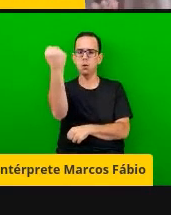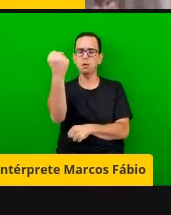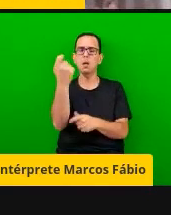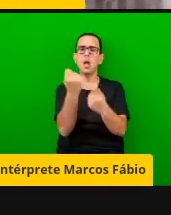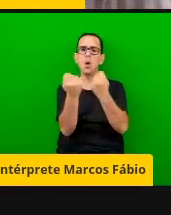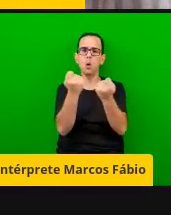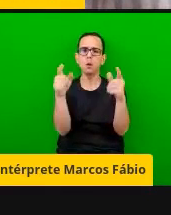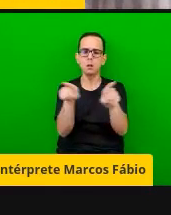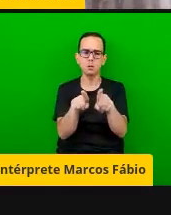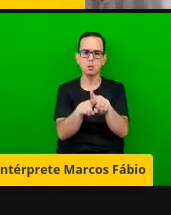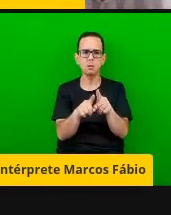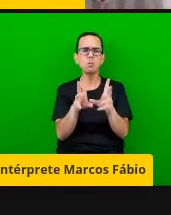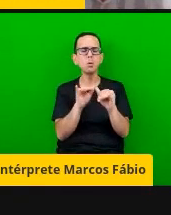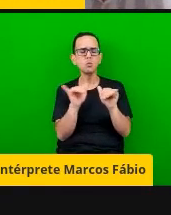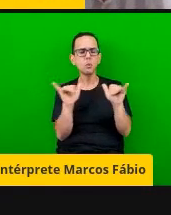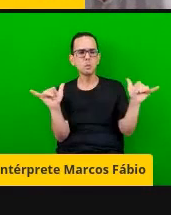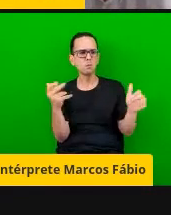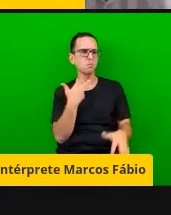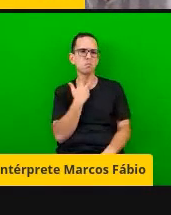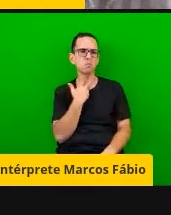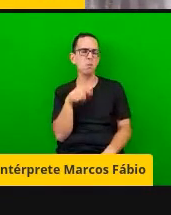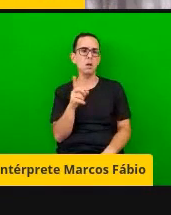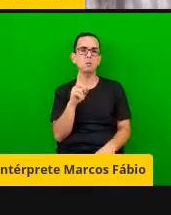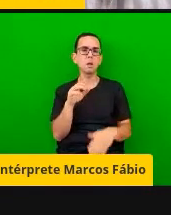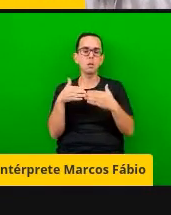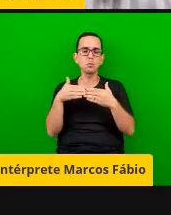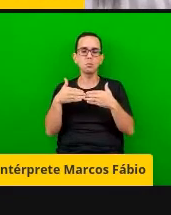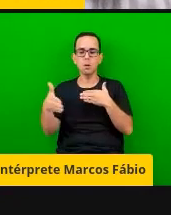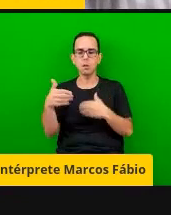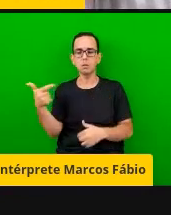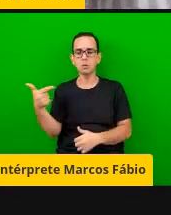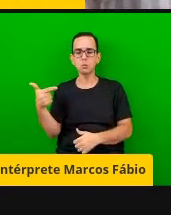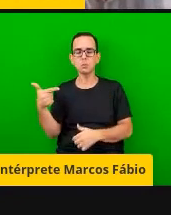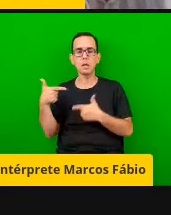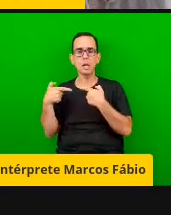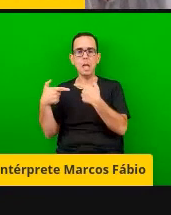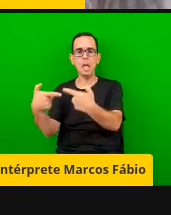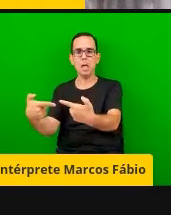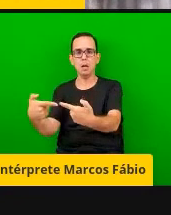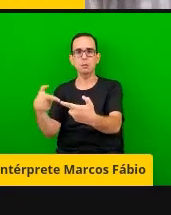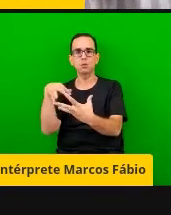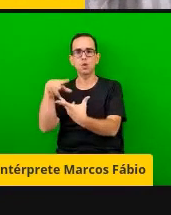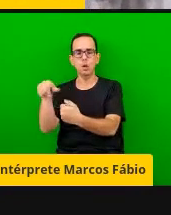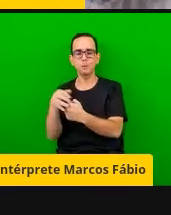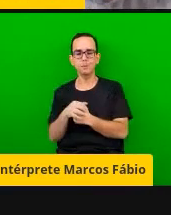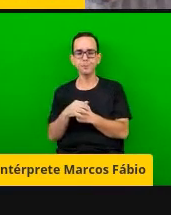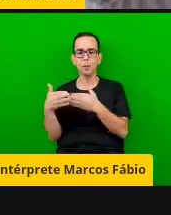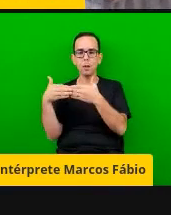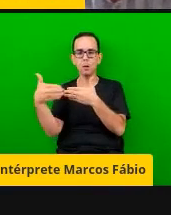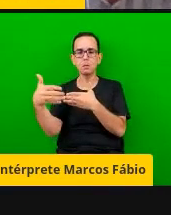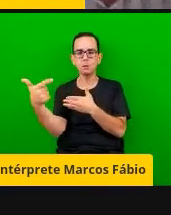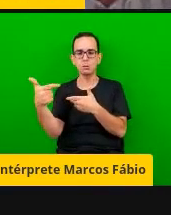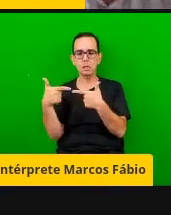informações, isso não é possível. Então, trago a partir da Segunda Guerra Mundial. Bom, Acaba a Segunda Guerra Mundial, os Estados Unidos